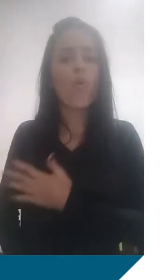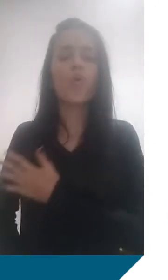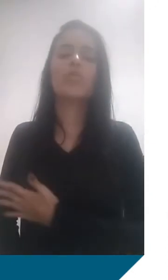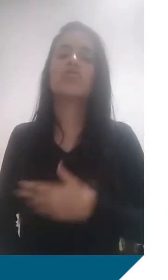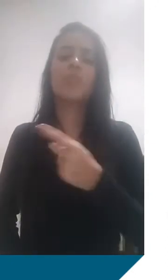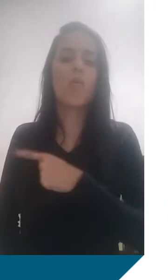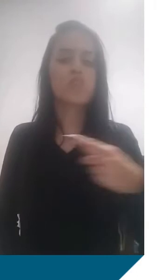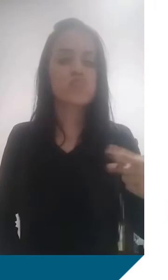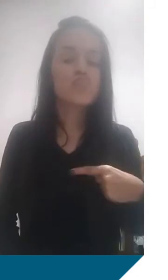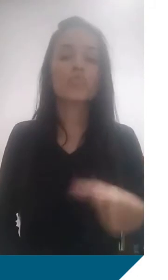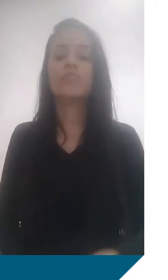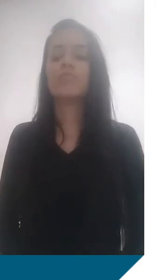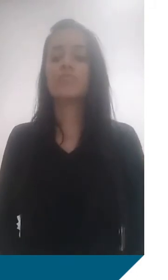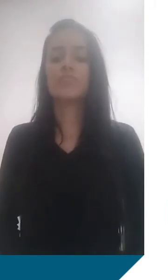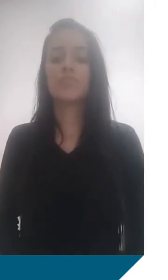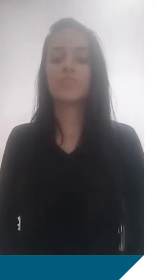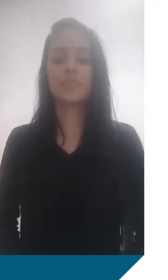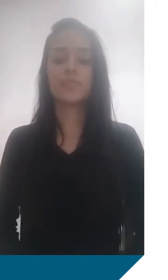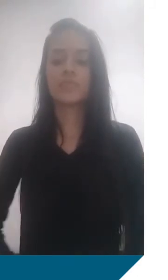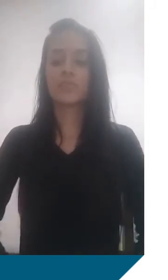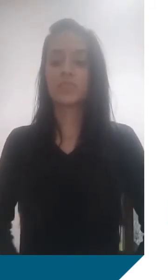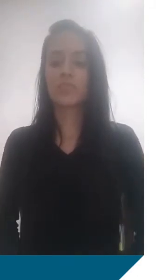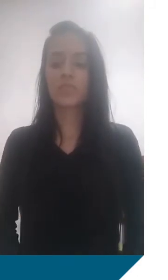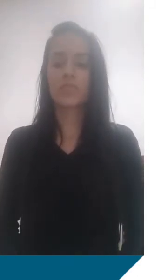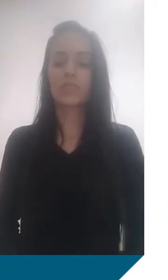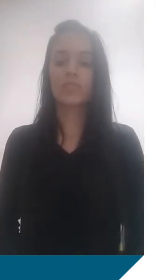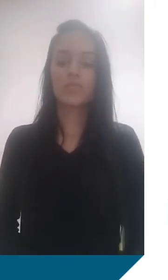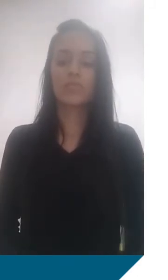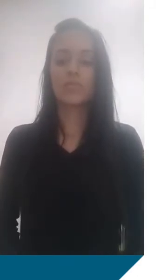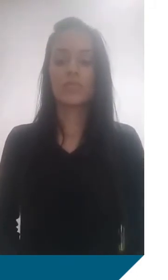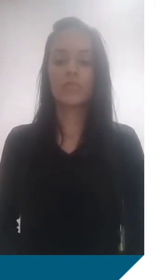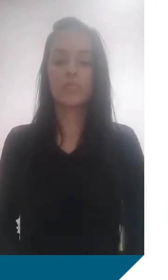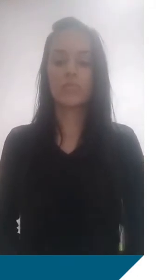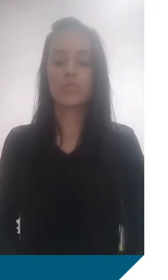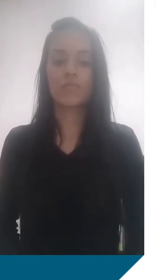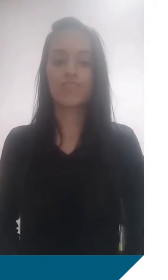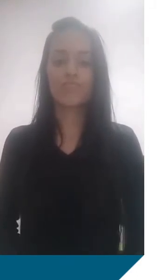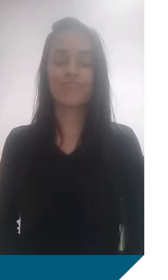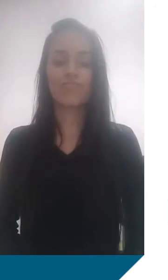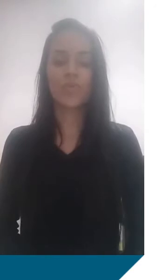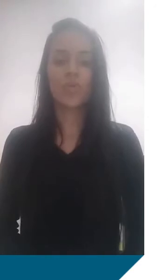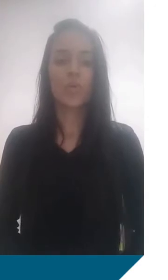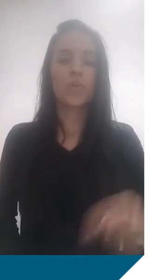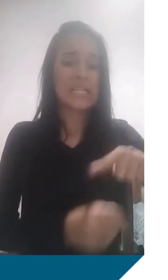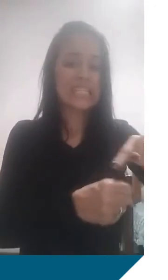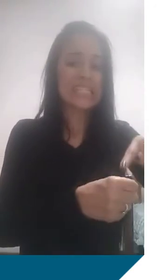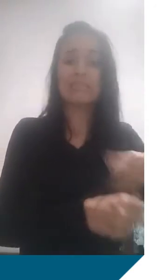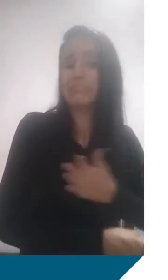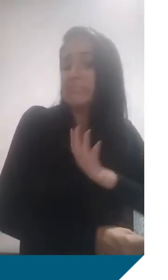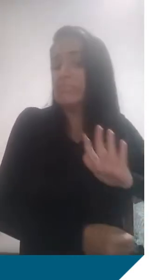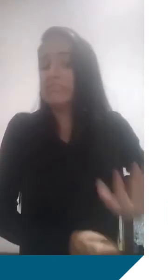mais bucólico, com expressões como locus amoenos e fugere urbem, que era a fuga da cidade para locais